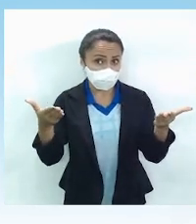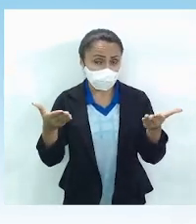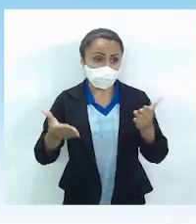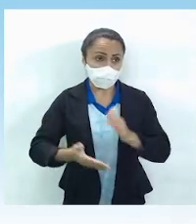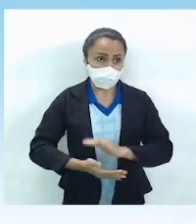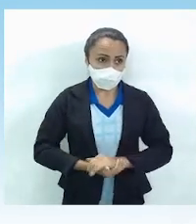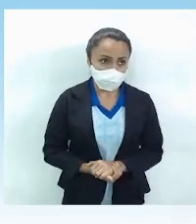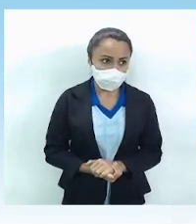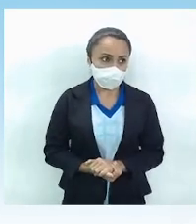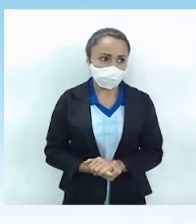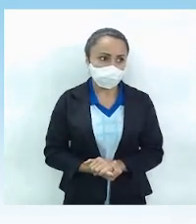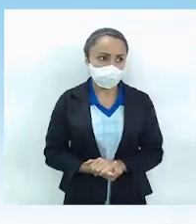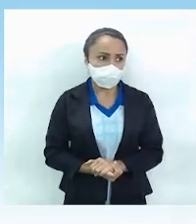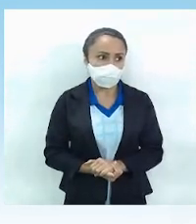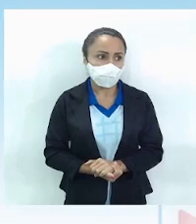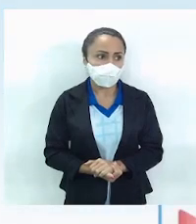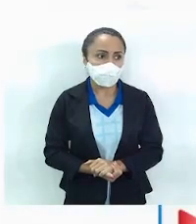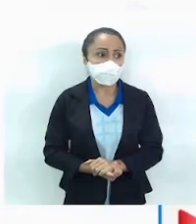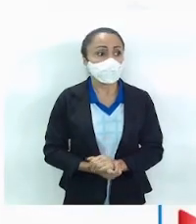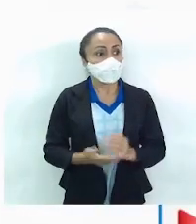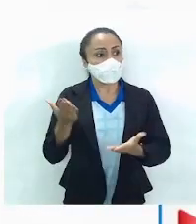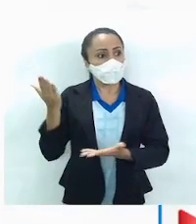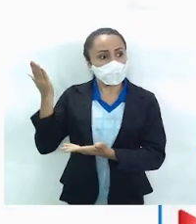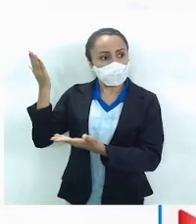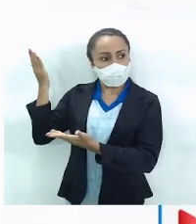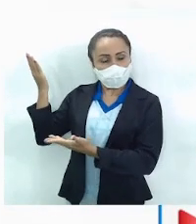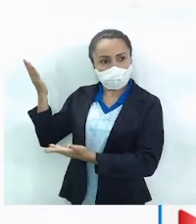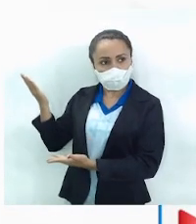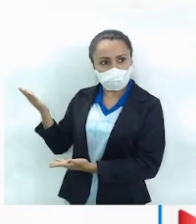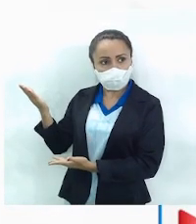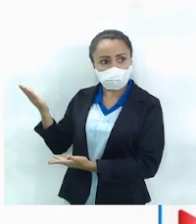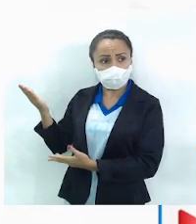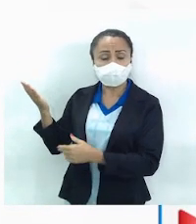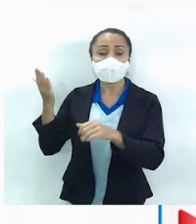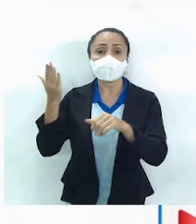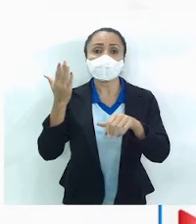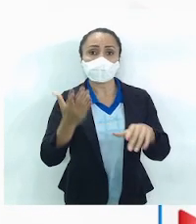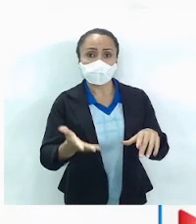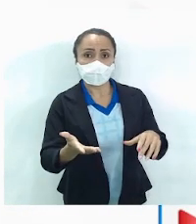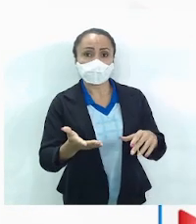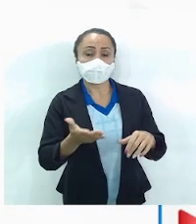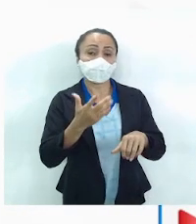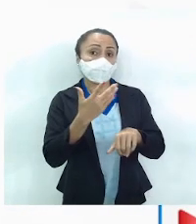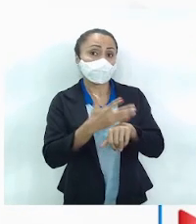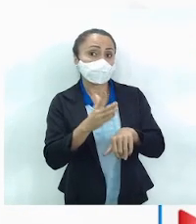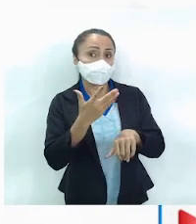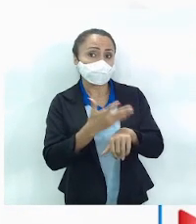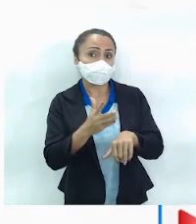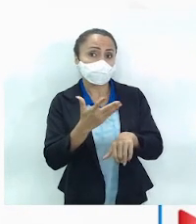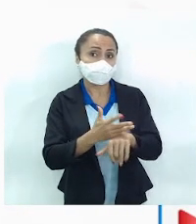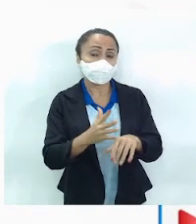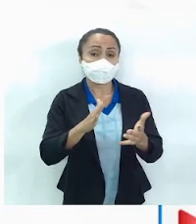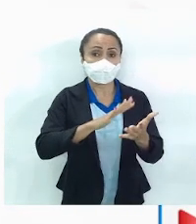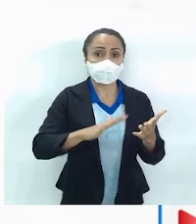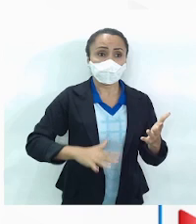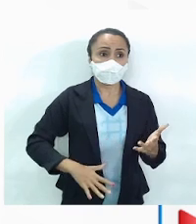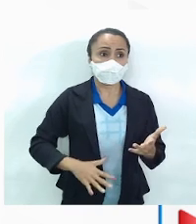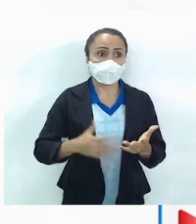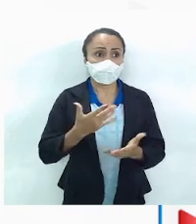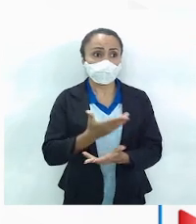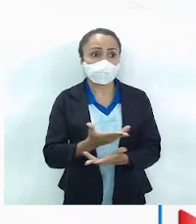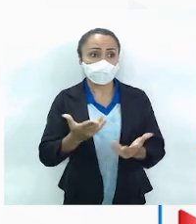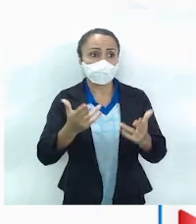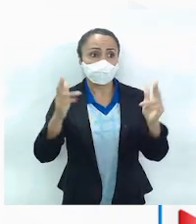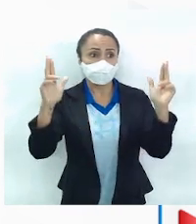aí, vamos ver o tema de hoje, olha lá. Vamos trabalhar os exercícios dos temas, tá? Então tá aí o meu nome, Sérgio